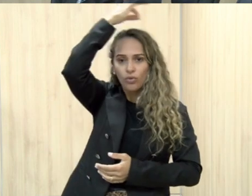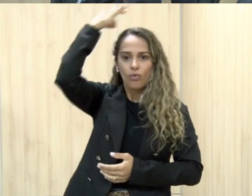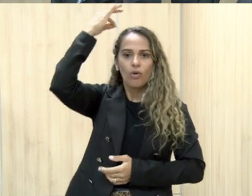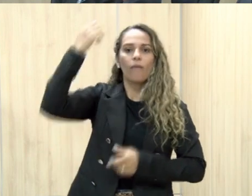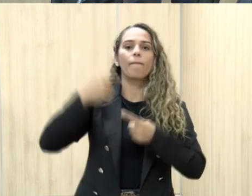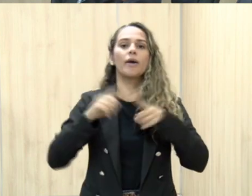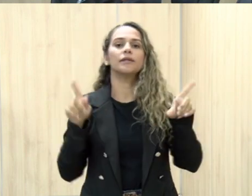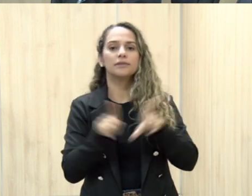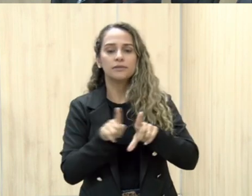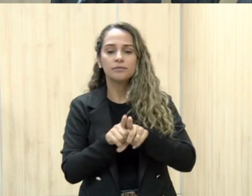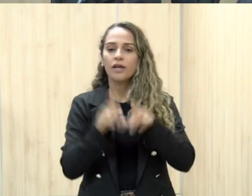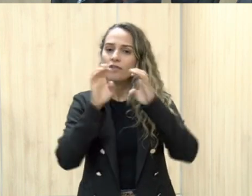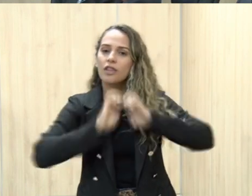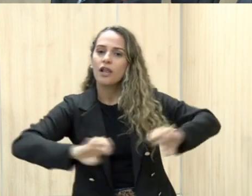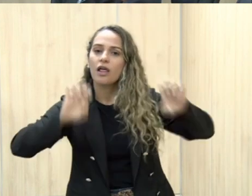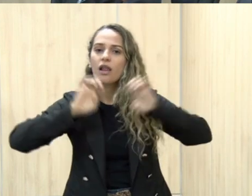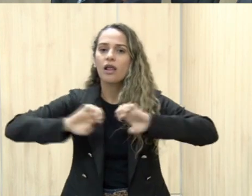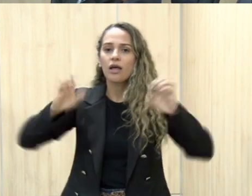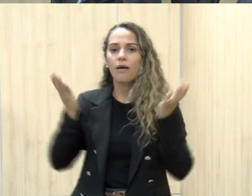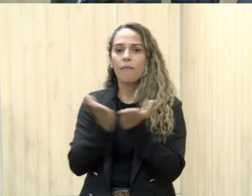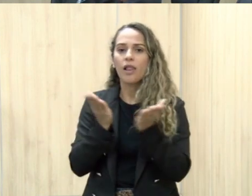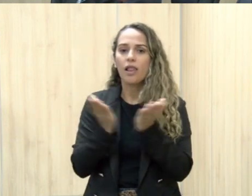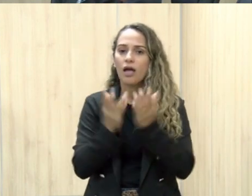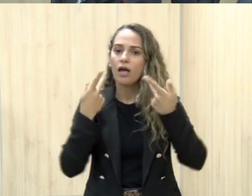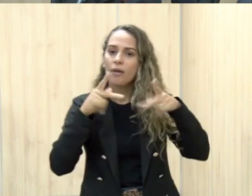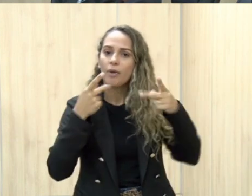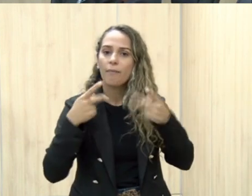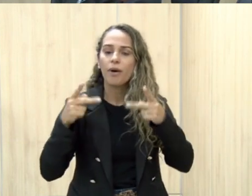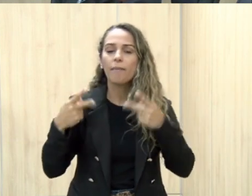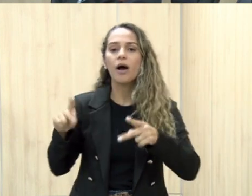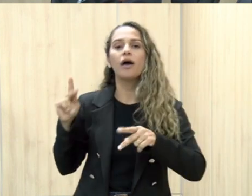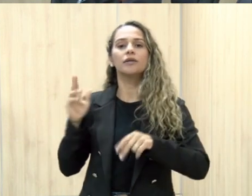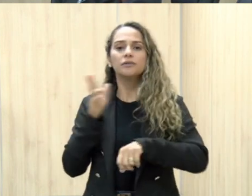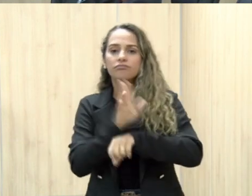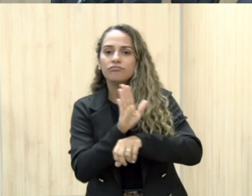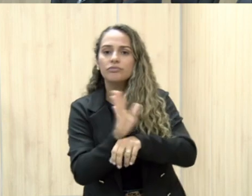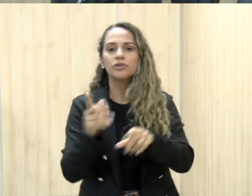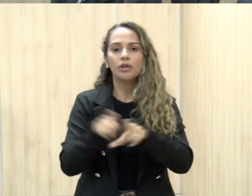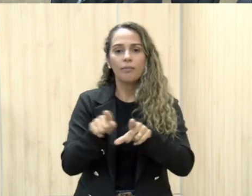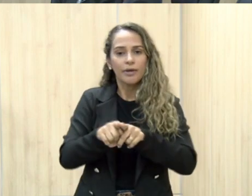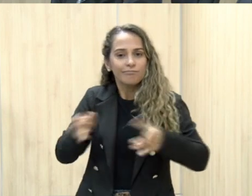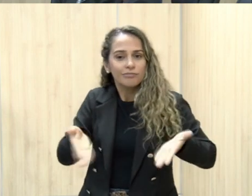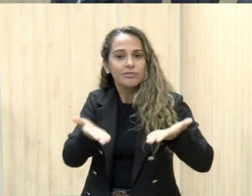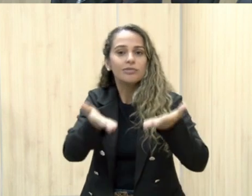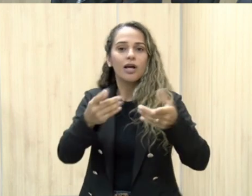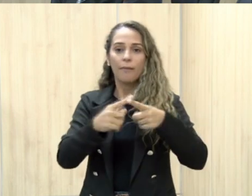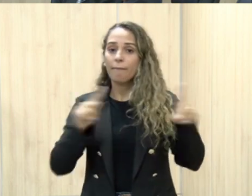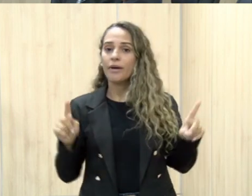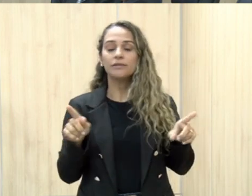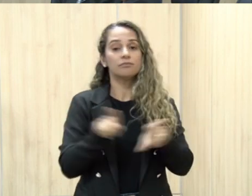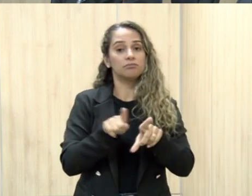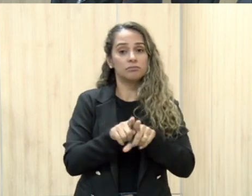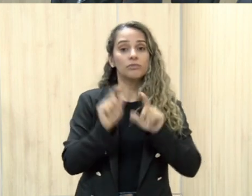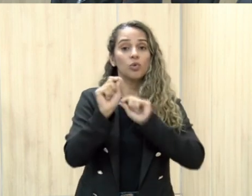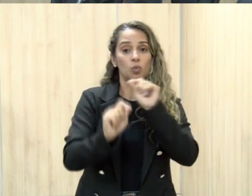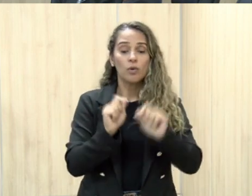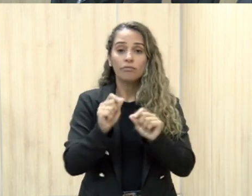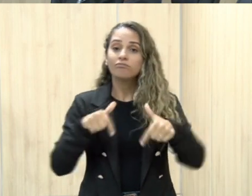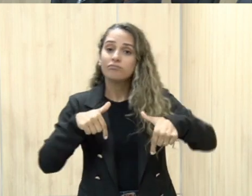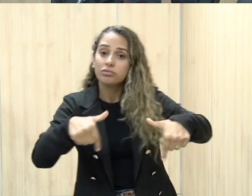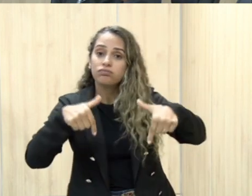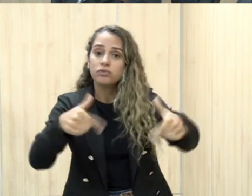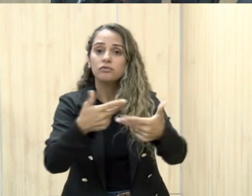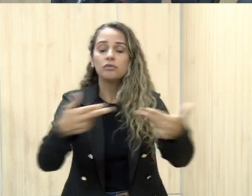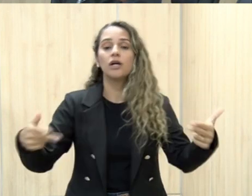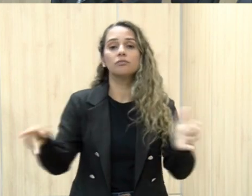através do evangelização da palavra que conforta e que engrandece muito mas também nas ações